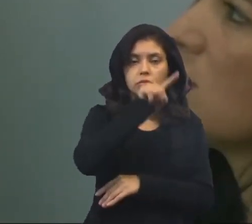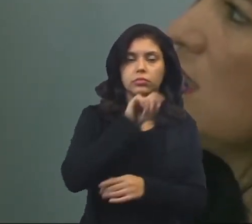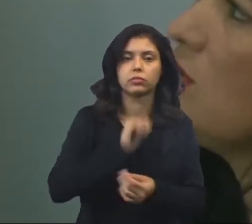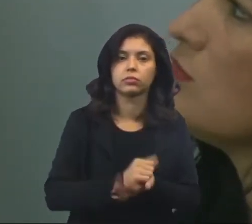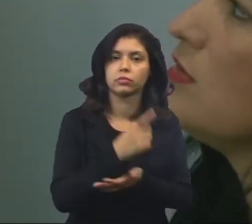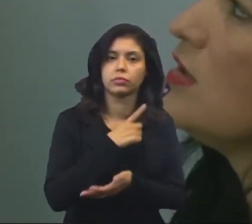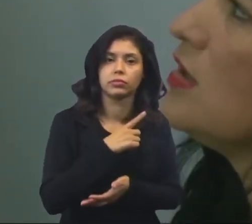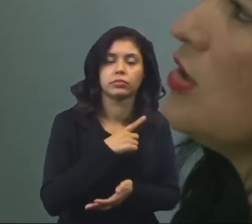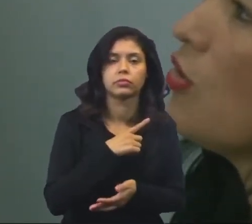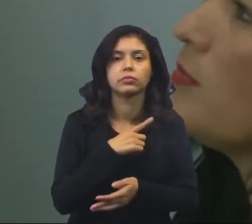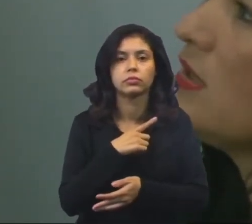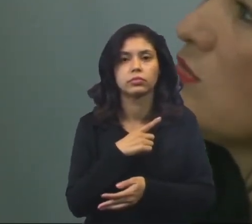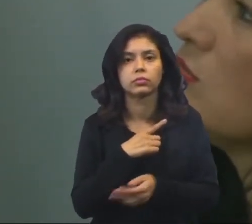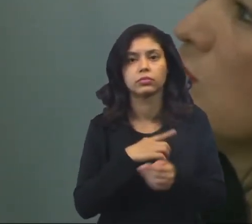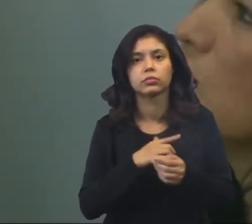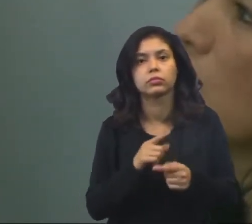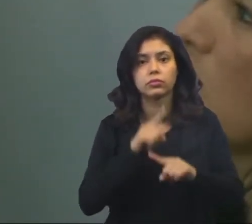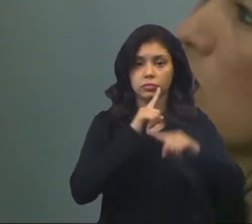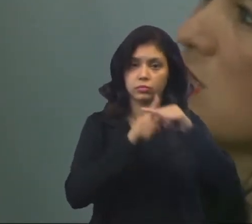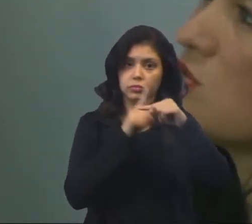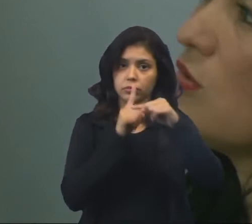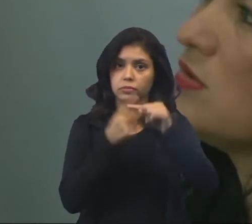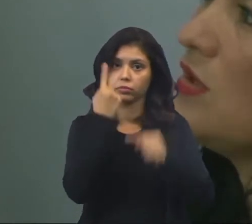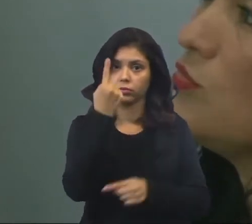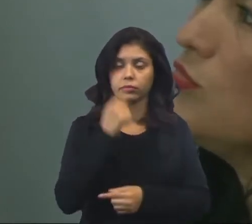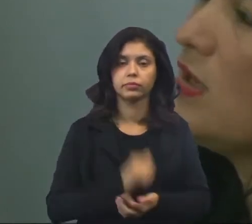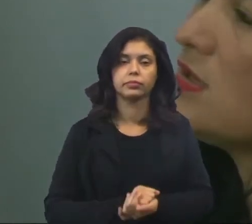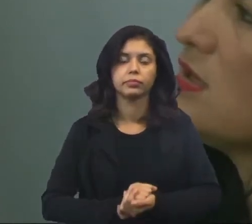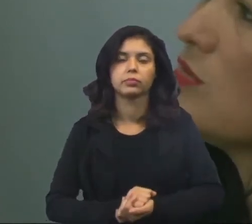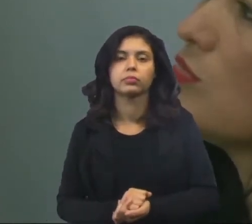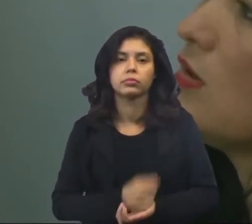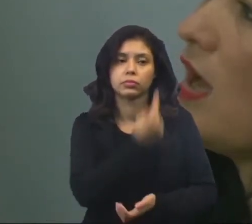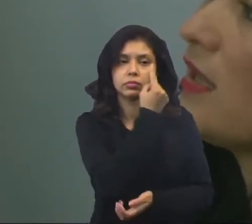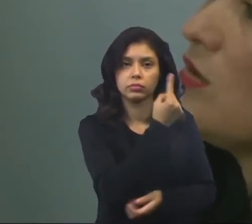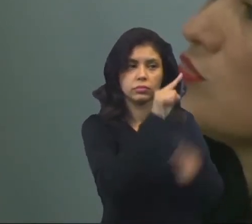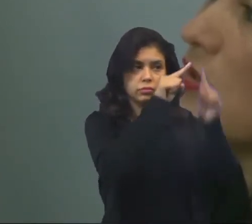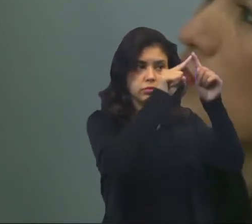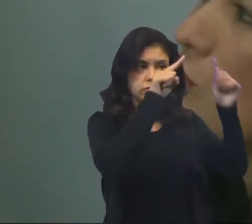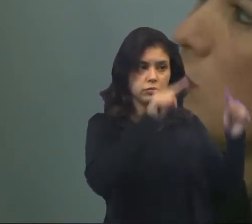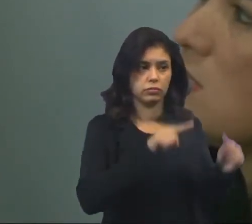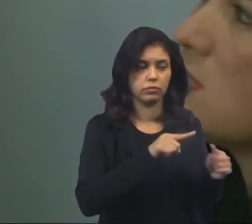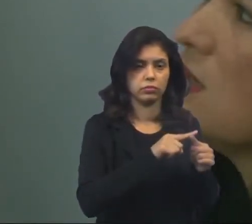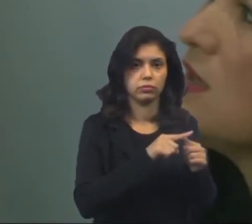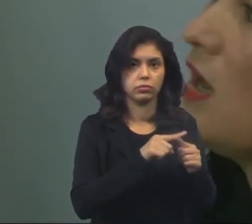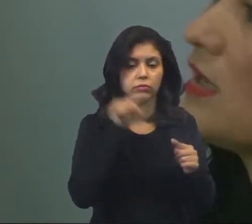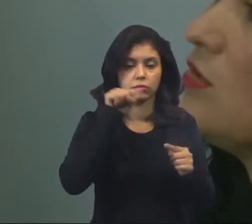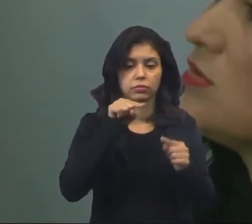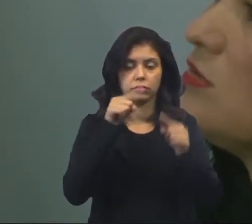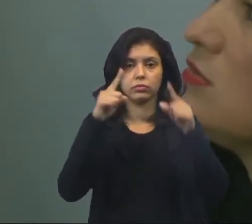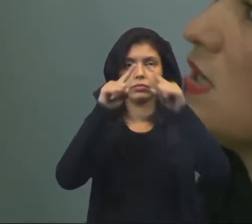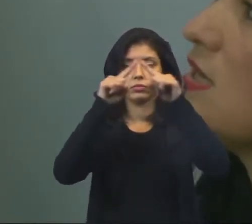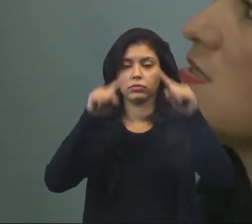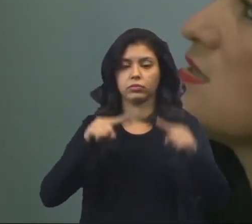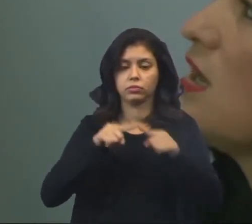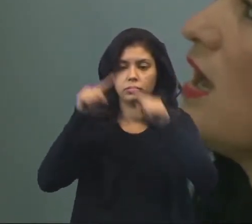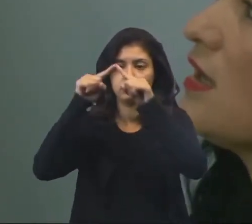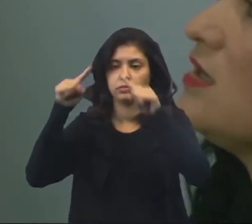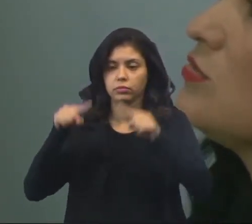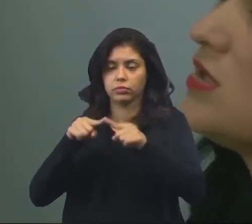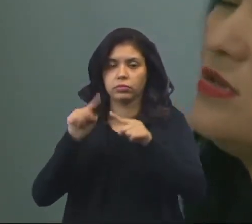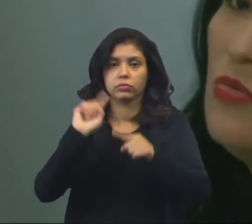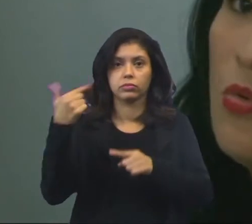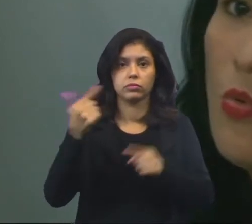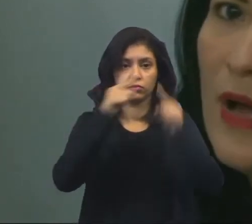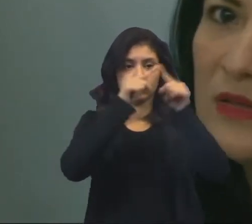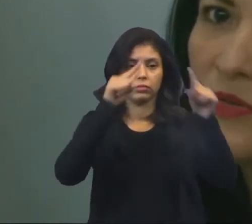que eu tenho, eu aumento um número, olha só. Tenho um retângulo, aqui eu tenho 2, aqui eu tenho 3, aqui